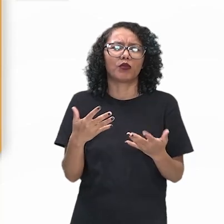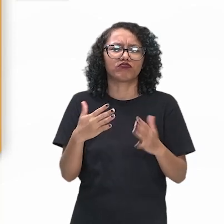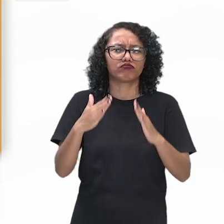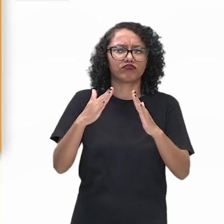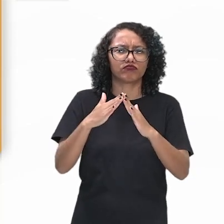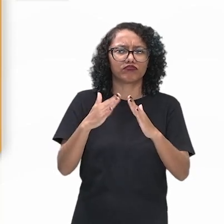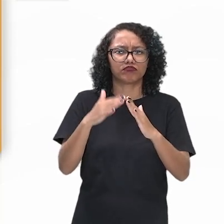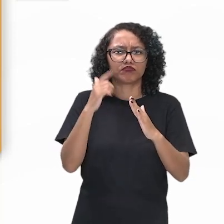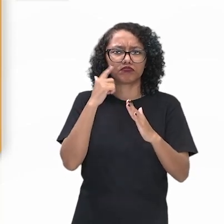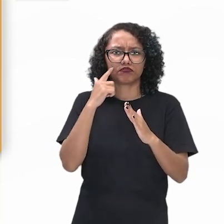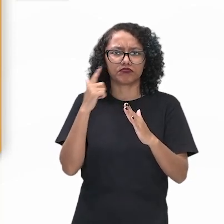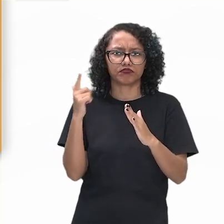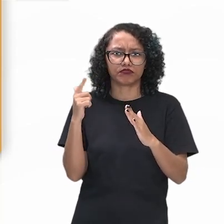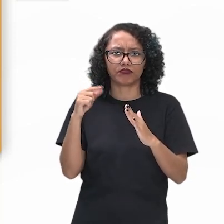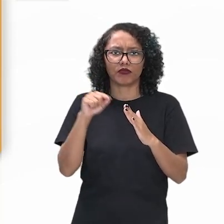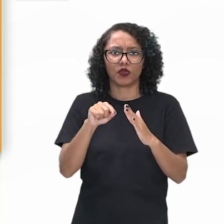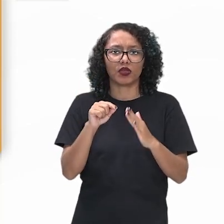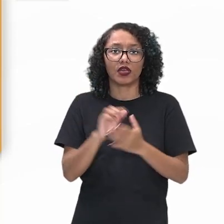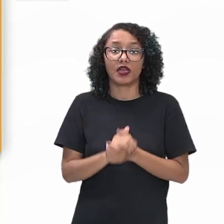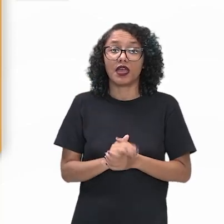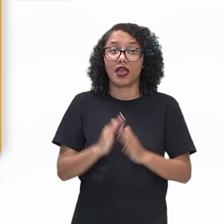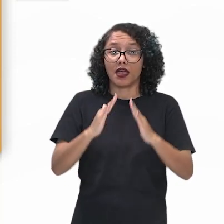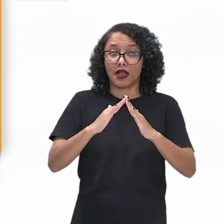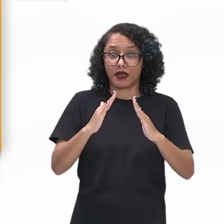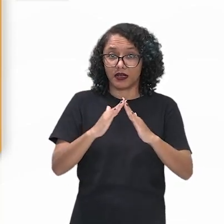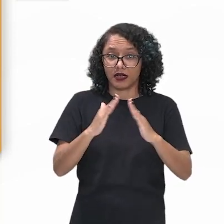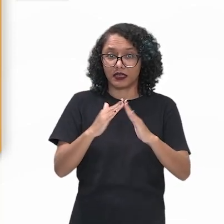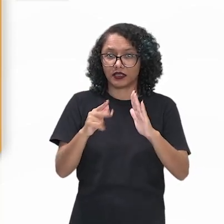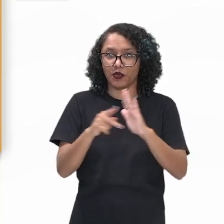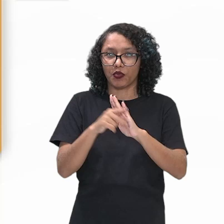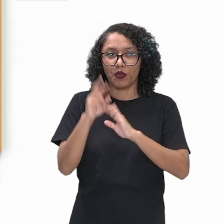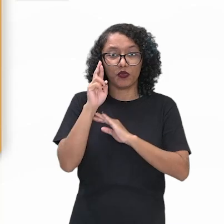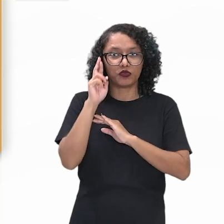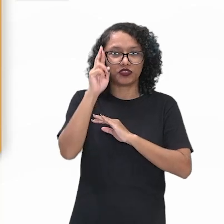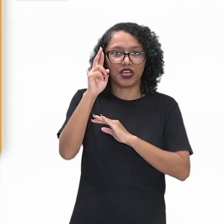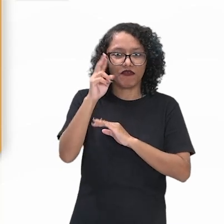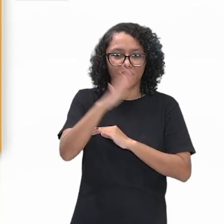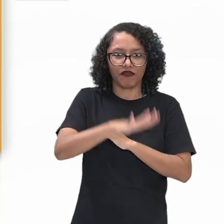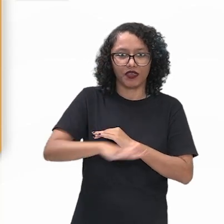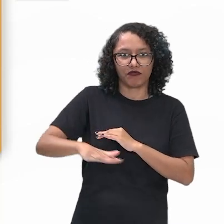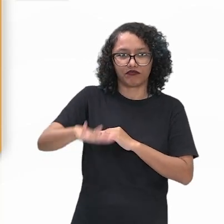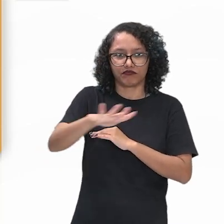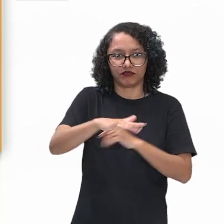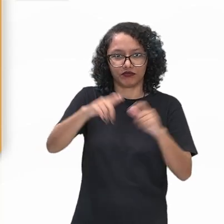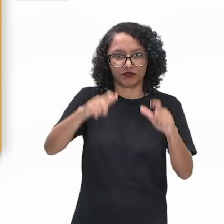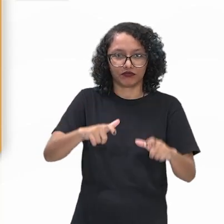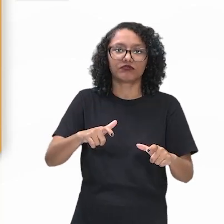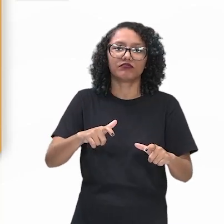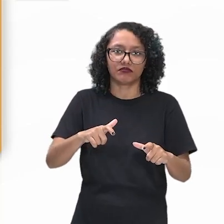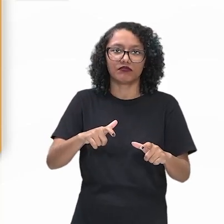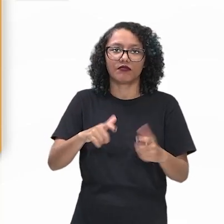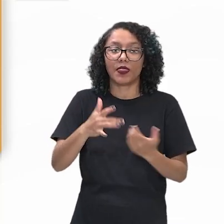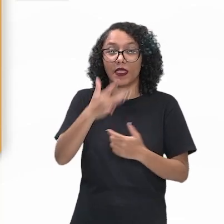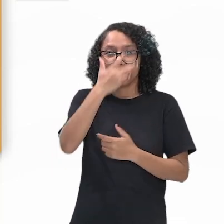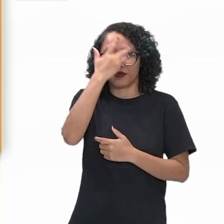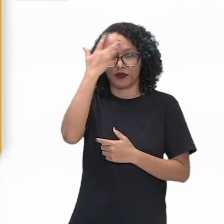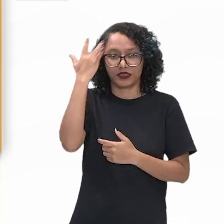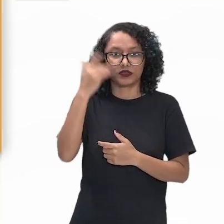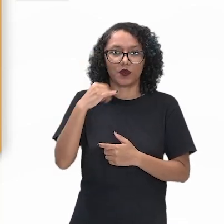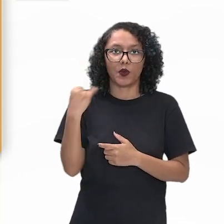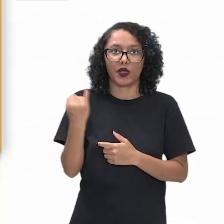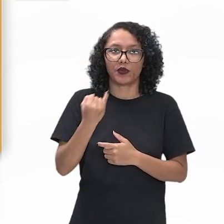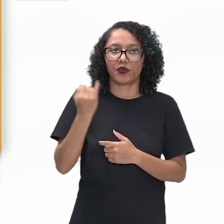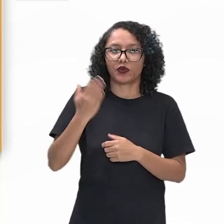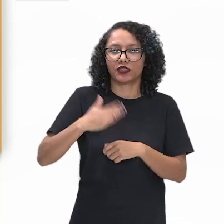É justamente servir de moradia para o senhor de engenho, que era justamente aquela pessoa mais